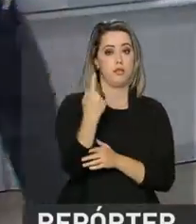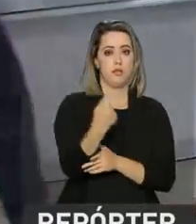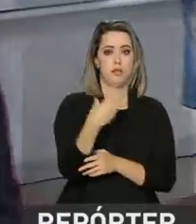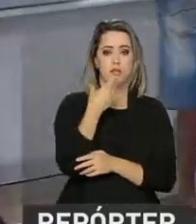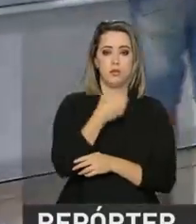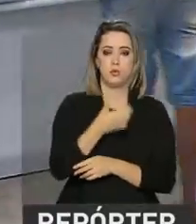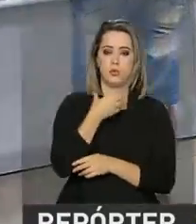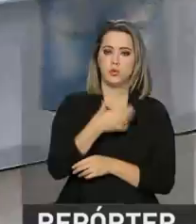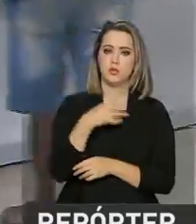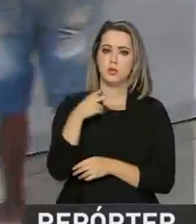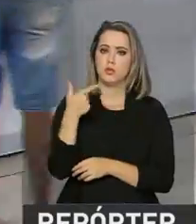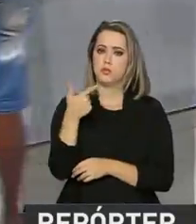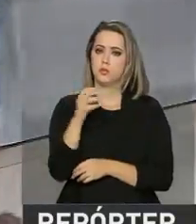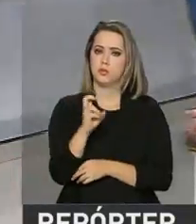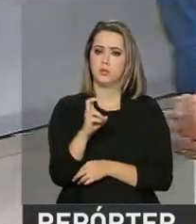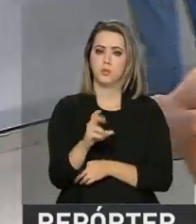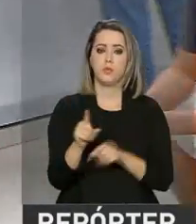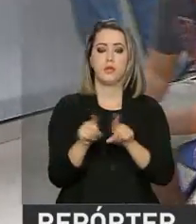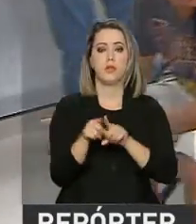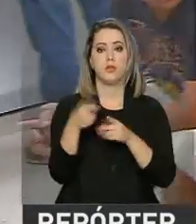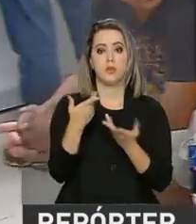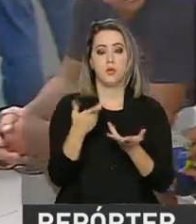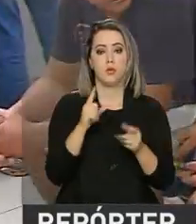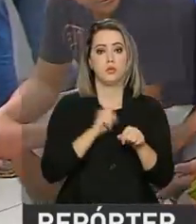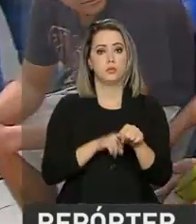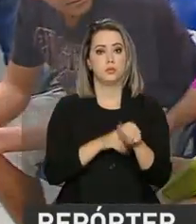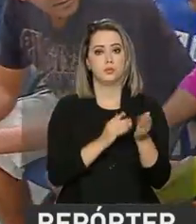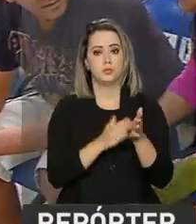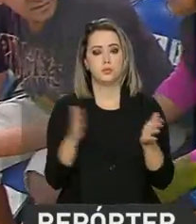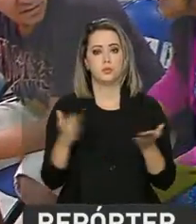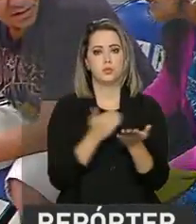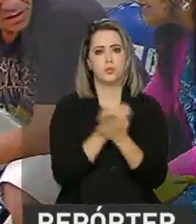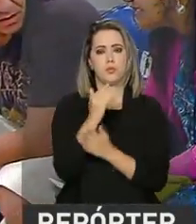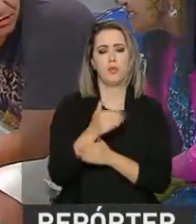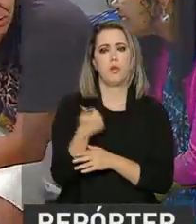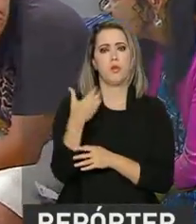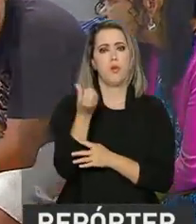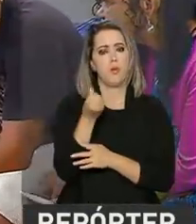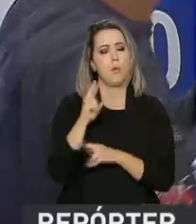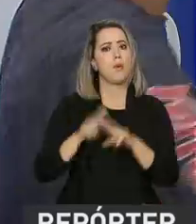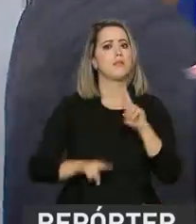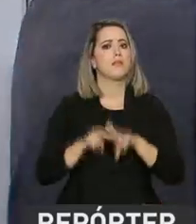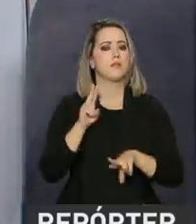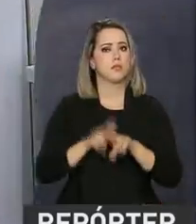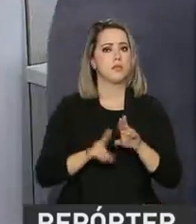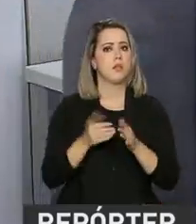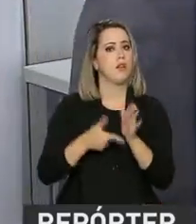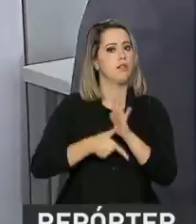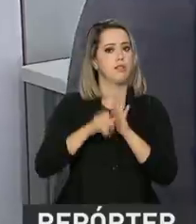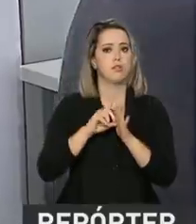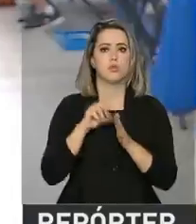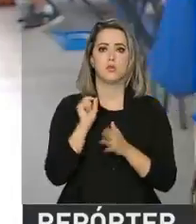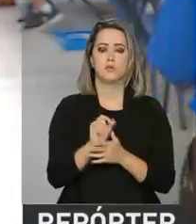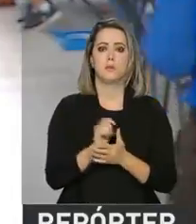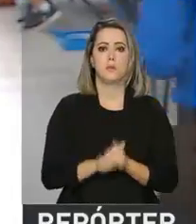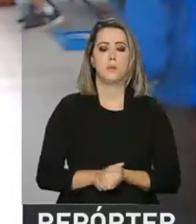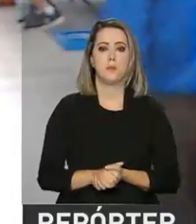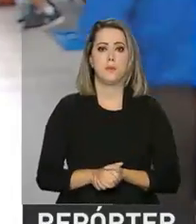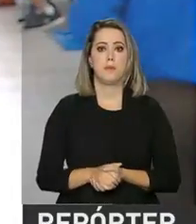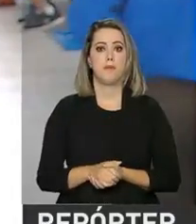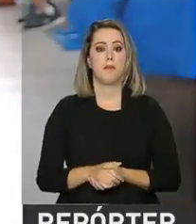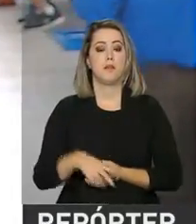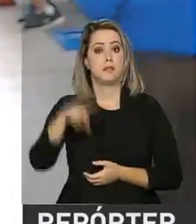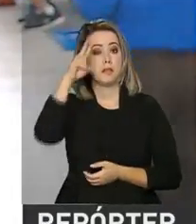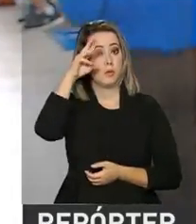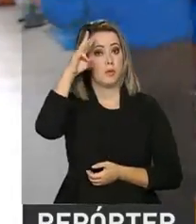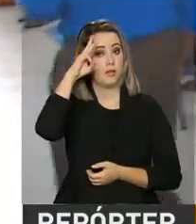retirada do benefício nessa fase que tinha previsão de começar em 16 de junho foi antecipada e segunda e terça